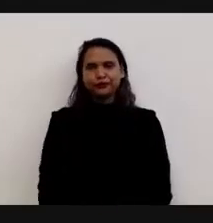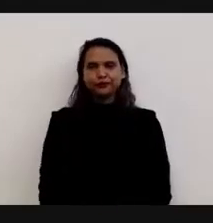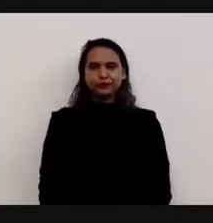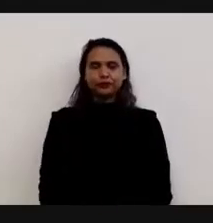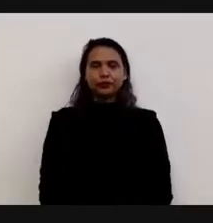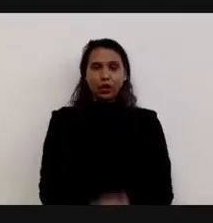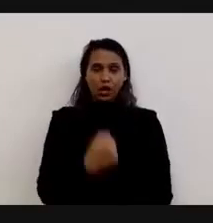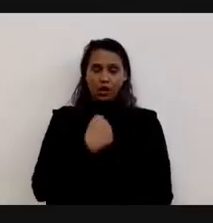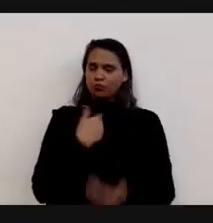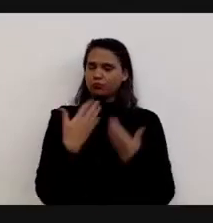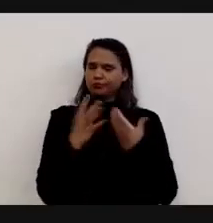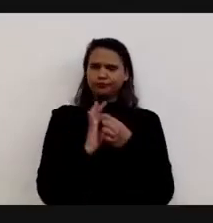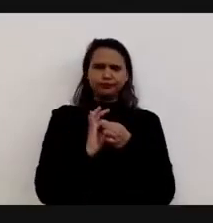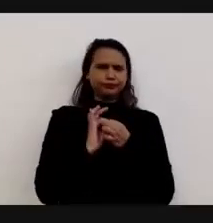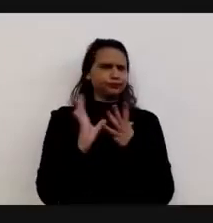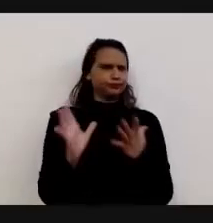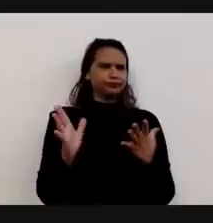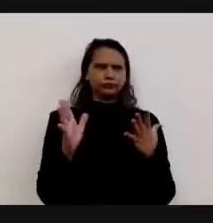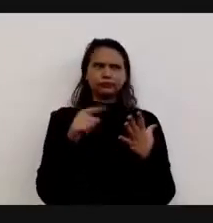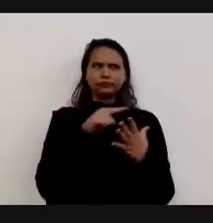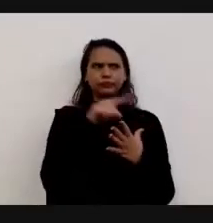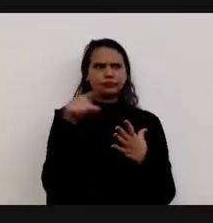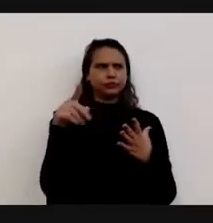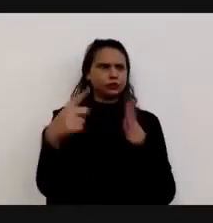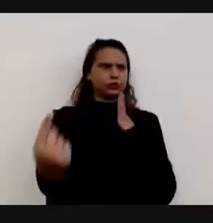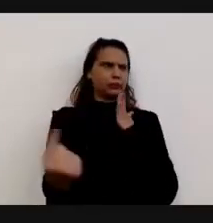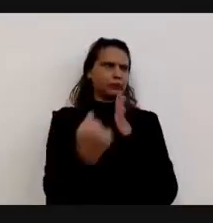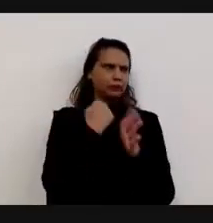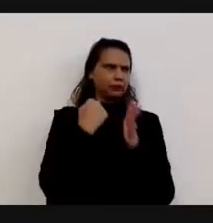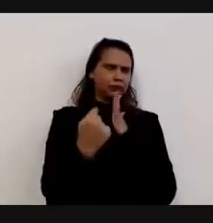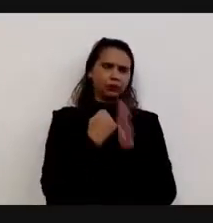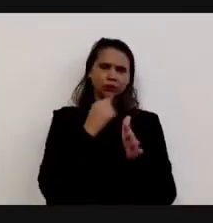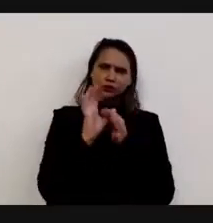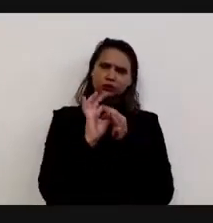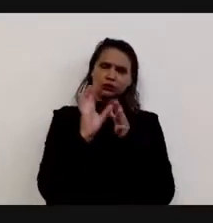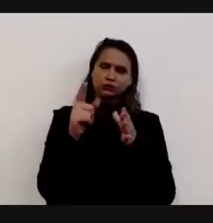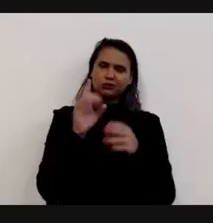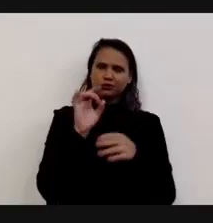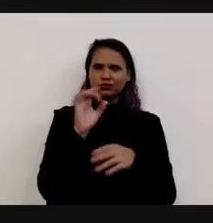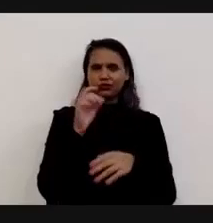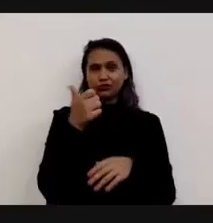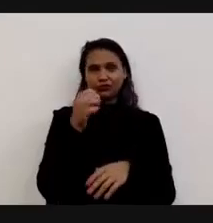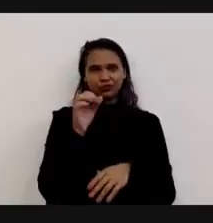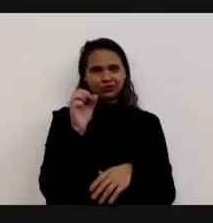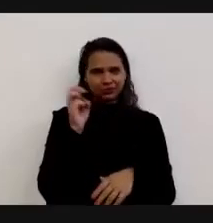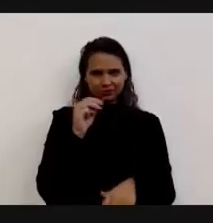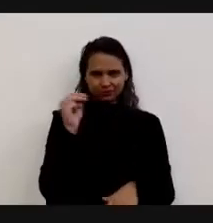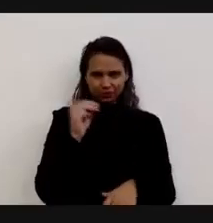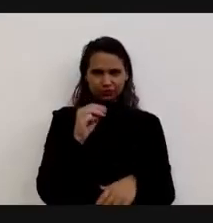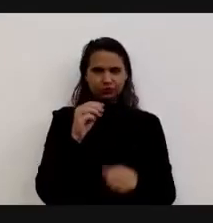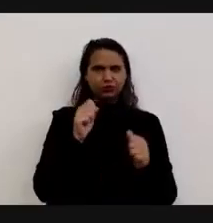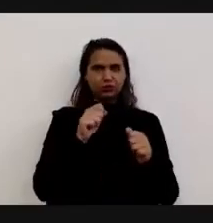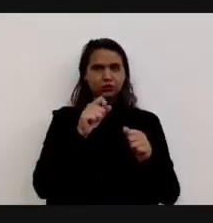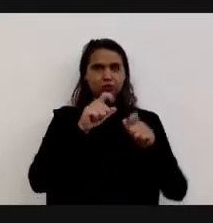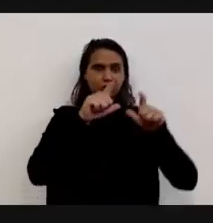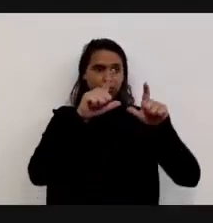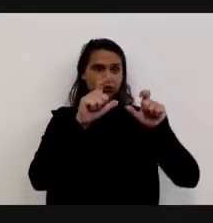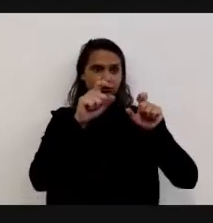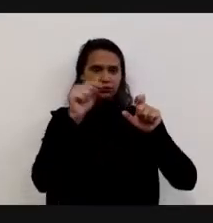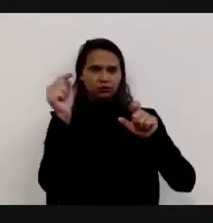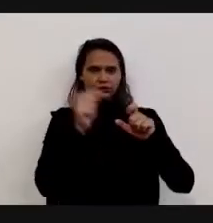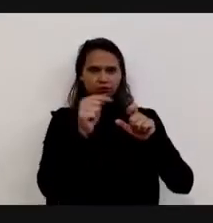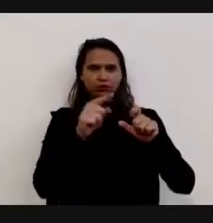Eu me coloco à disposição depois na hora das perguntas, tá? São apenas 10 minutos para a gente fazer isso. Esse QR Code ele leva você a